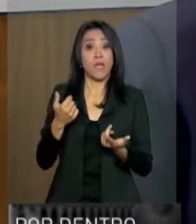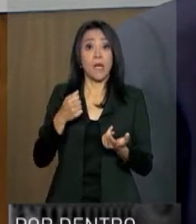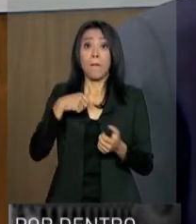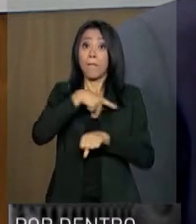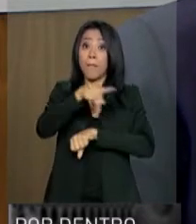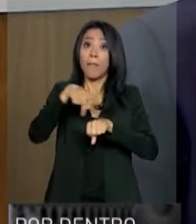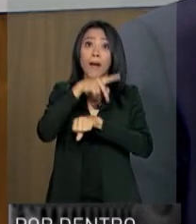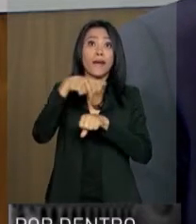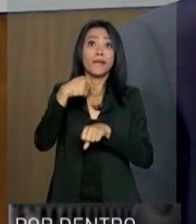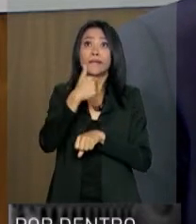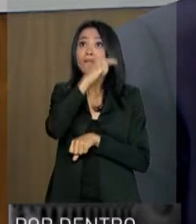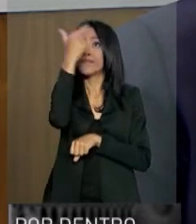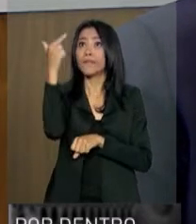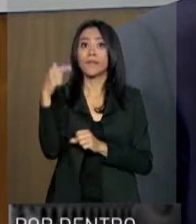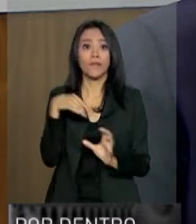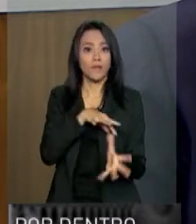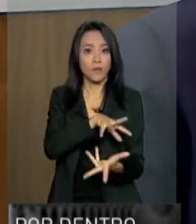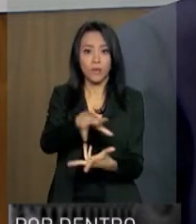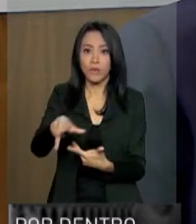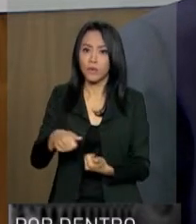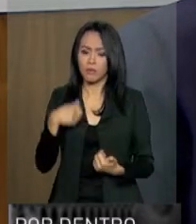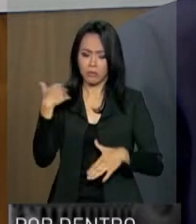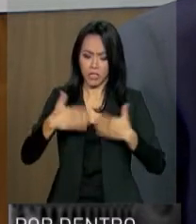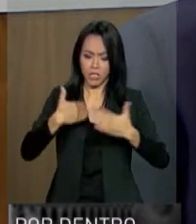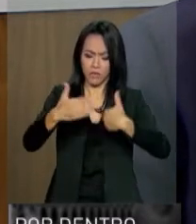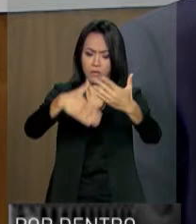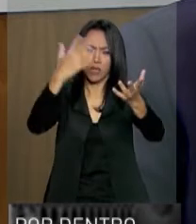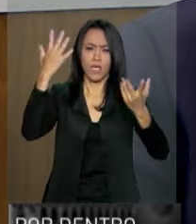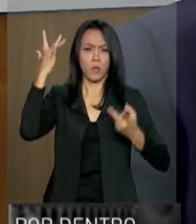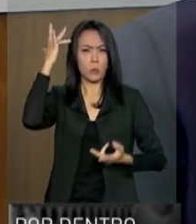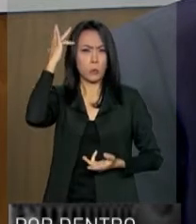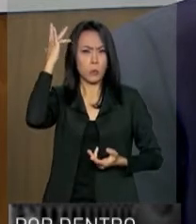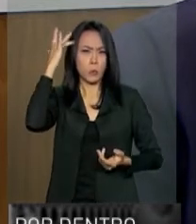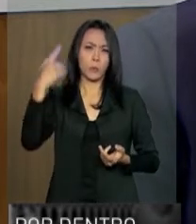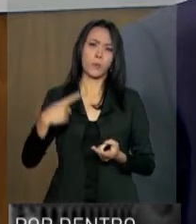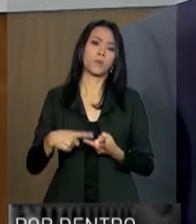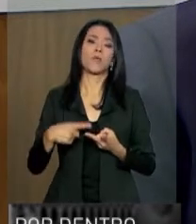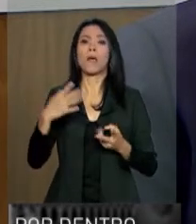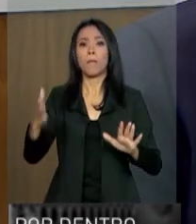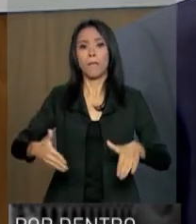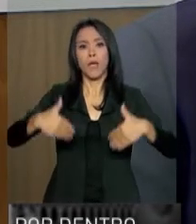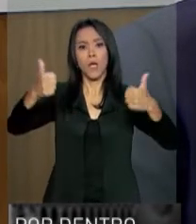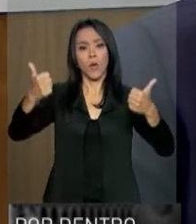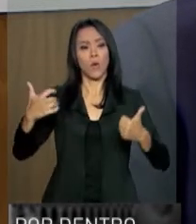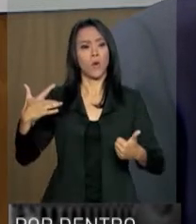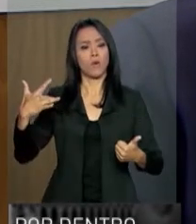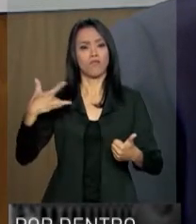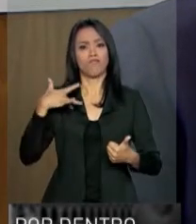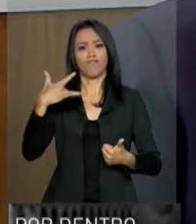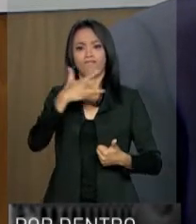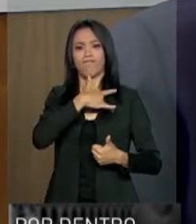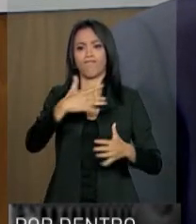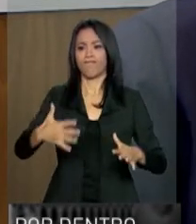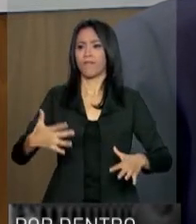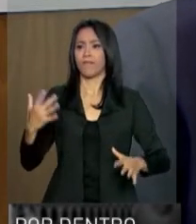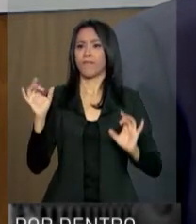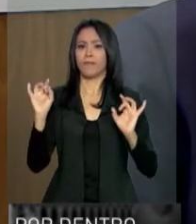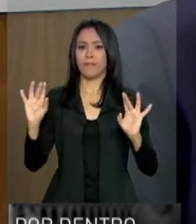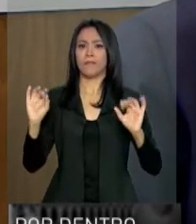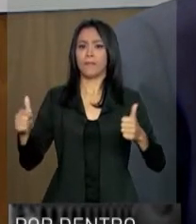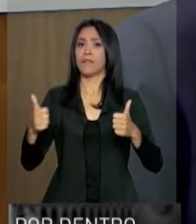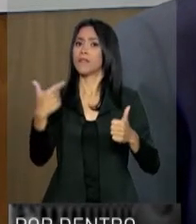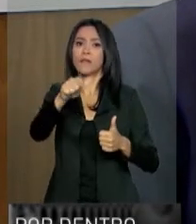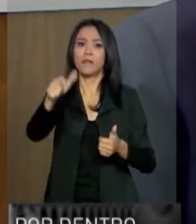mundo que tenha desenvolvimento que tem a promoção da melhoria da qualidade de vida sem investimento em